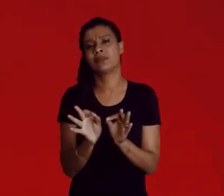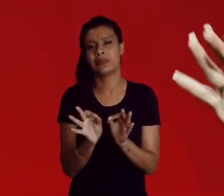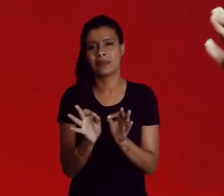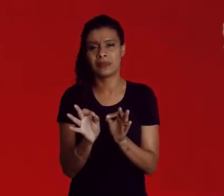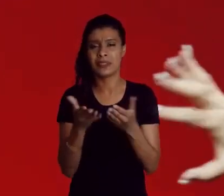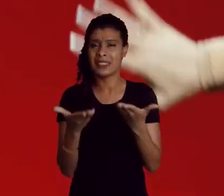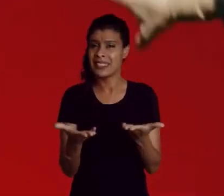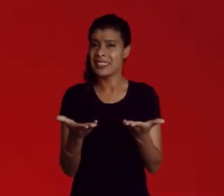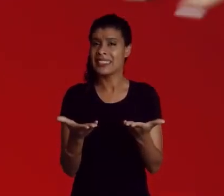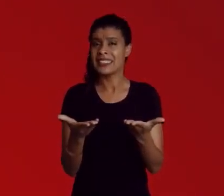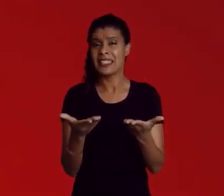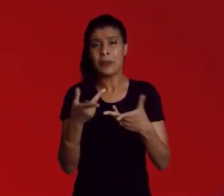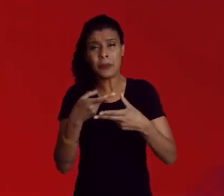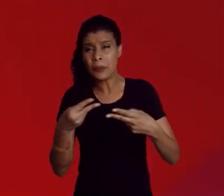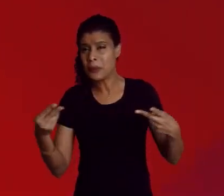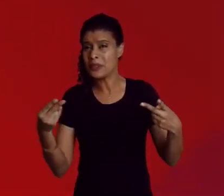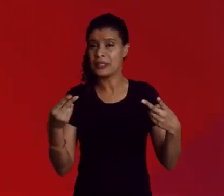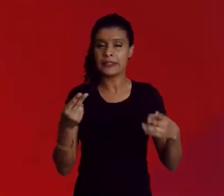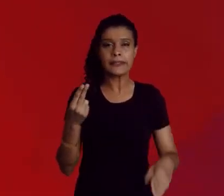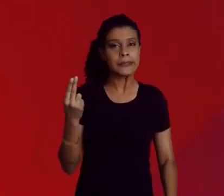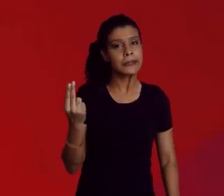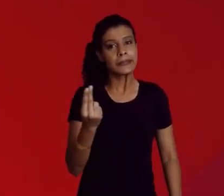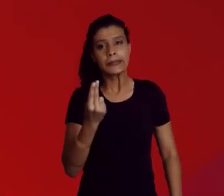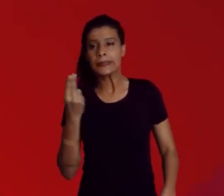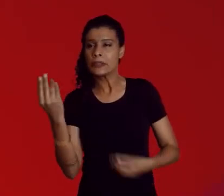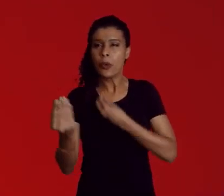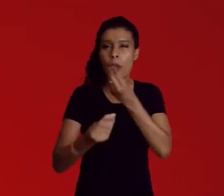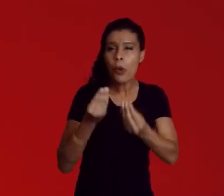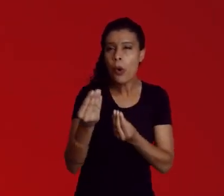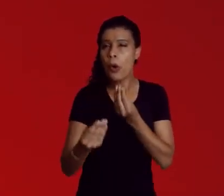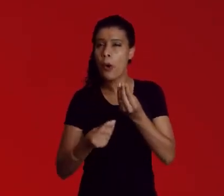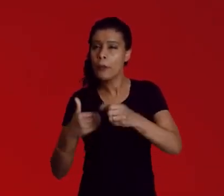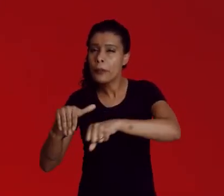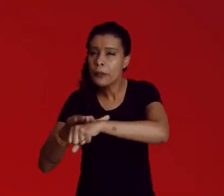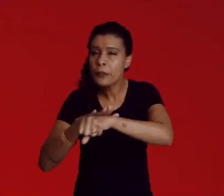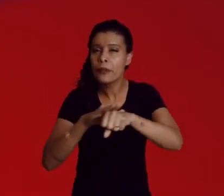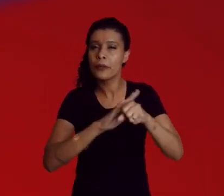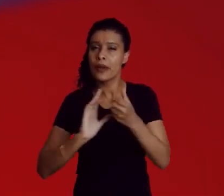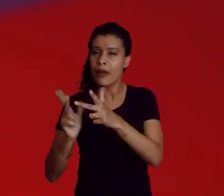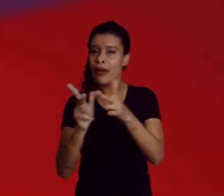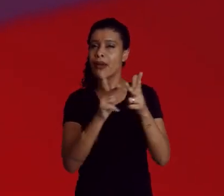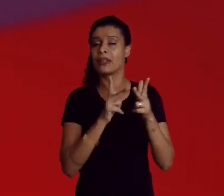Se não dá, claro que tem coisa que daqui e daqui não vai dar, constrói daqui para frente, porque olha o que eu vou dizer para você.